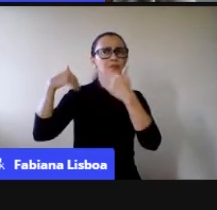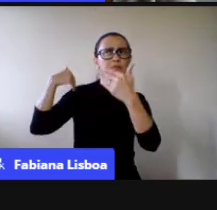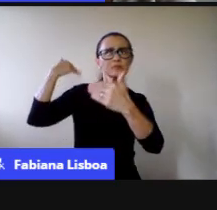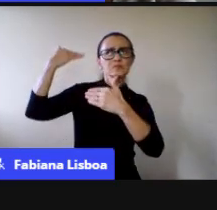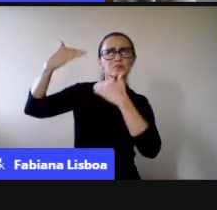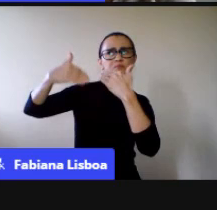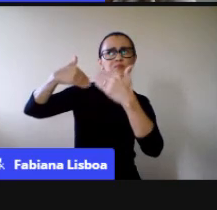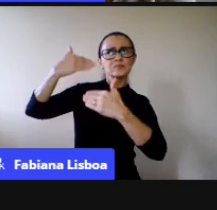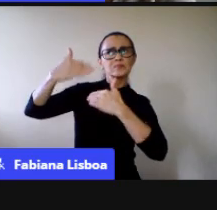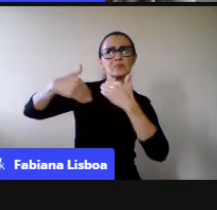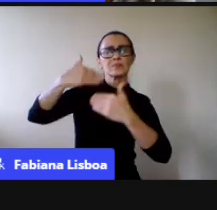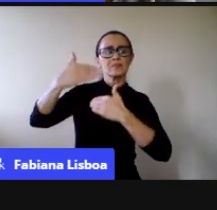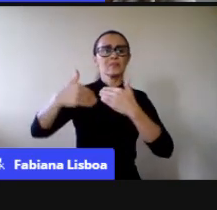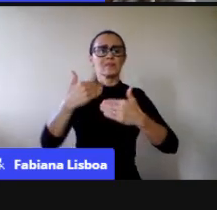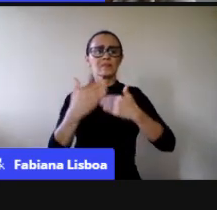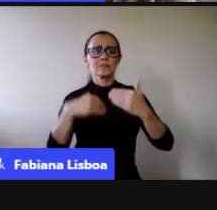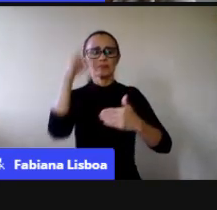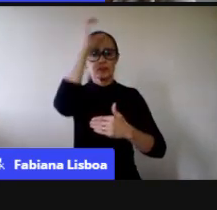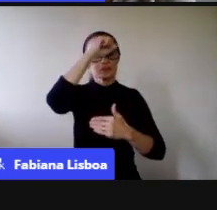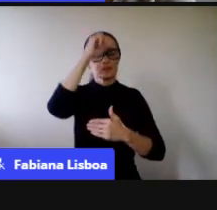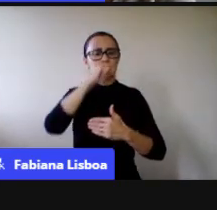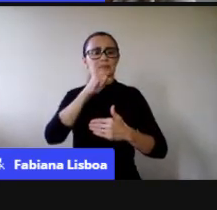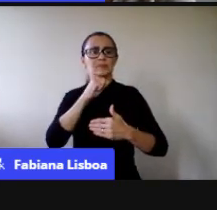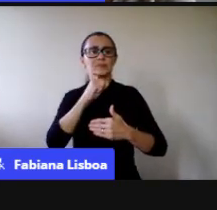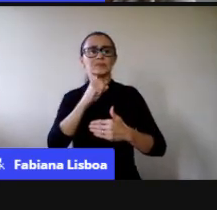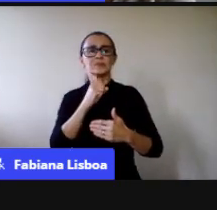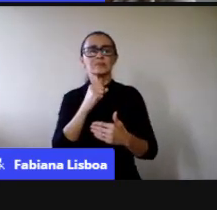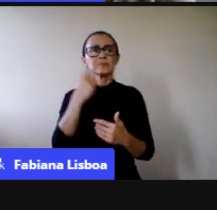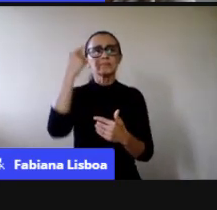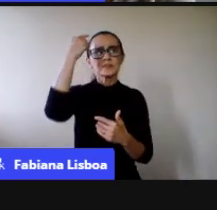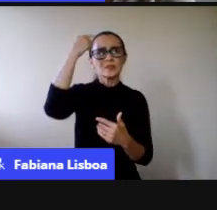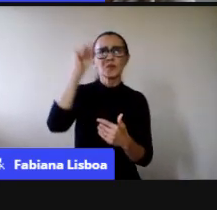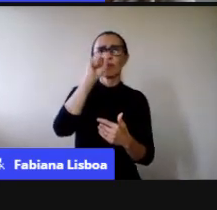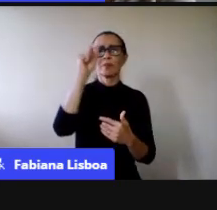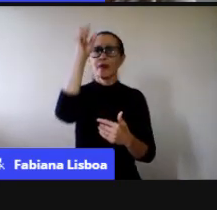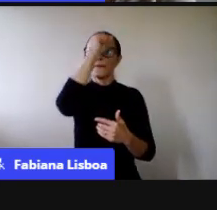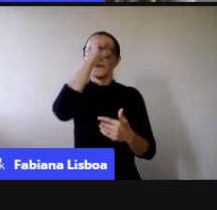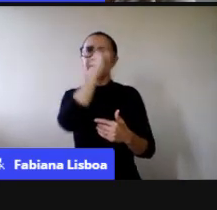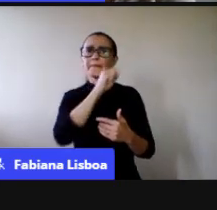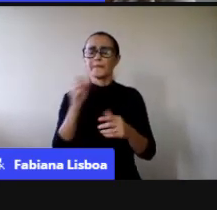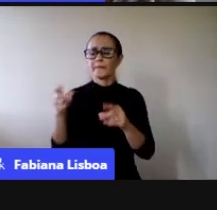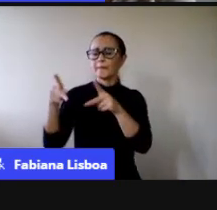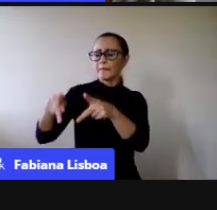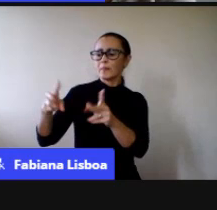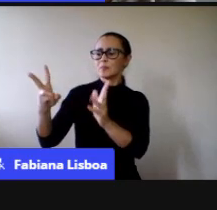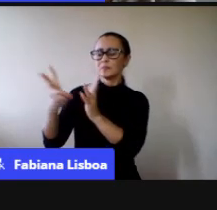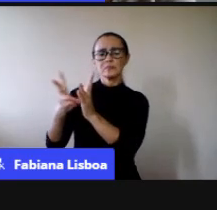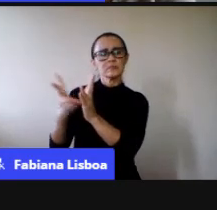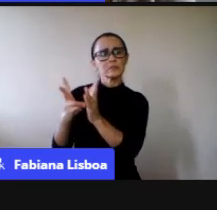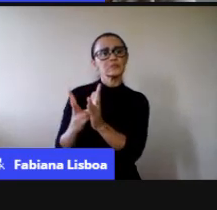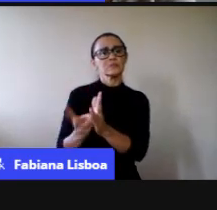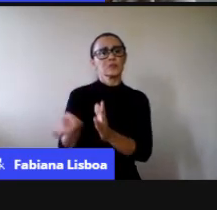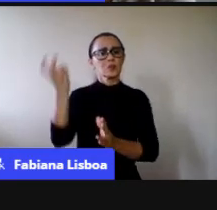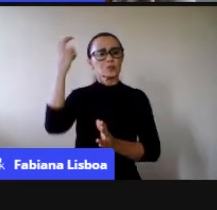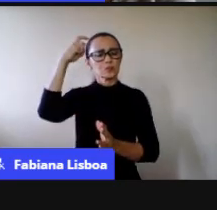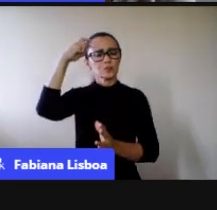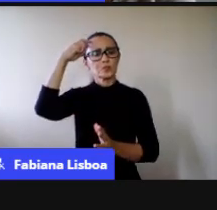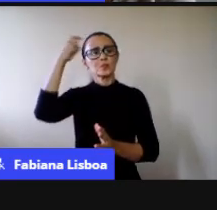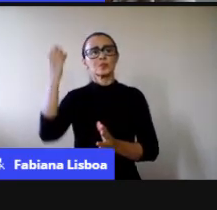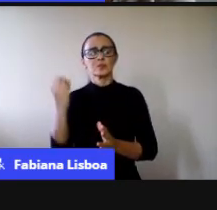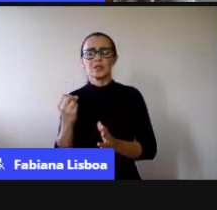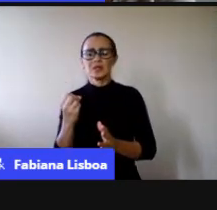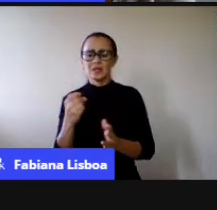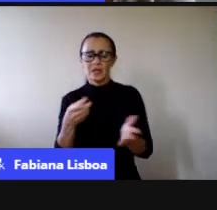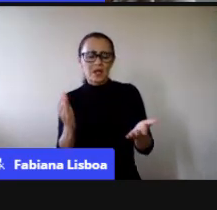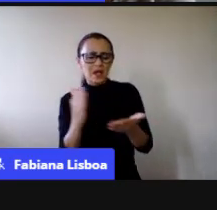escolarização, revisitar, né, o que aprendemos sobre os povos indígenas, sua história, sua cultura, desconstruir conteúdos que